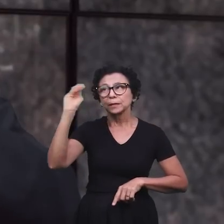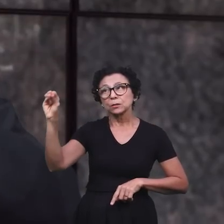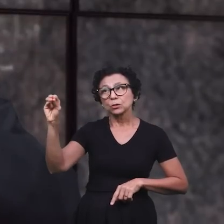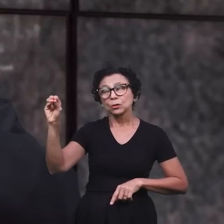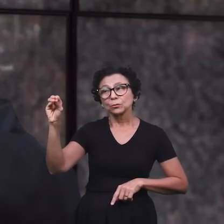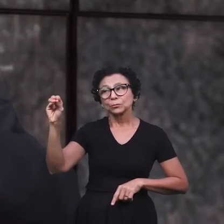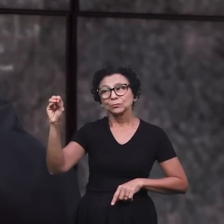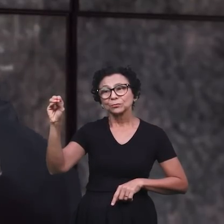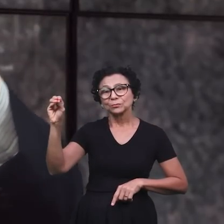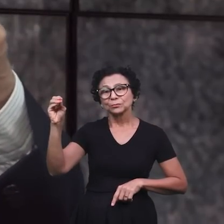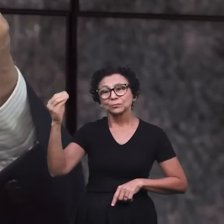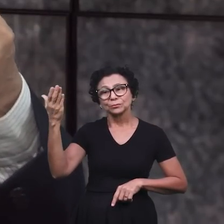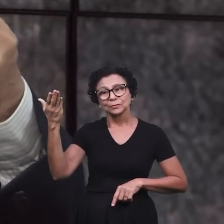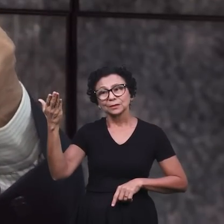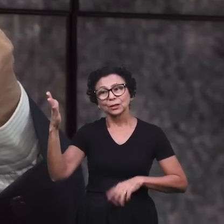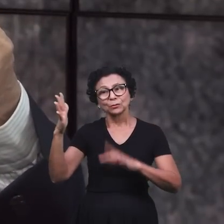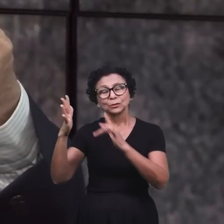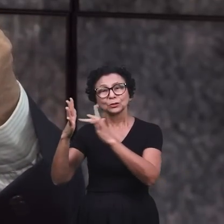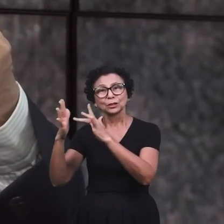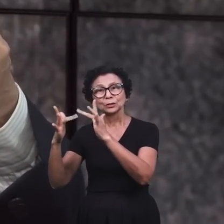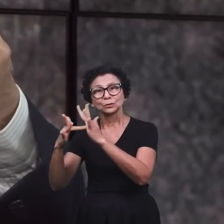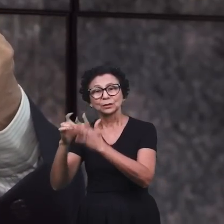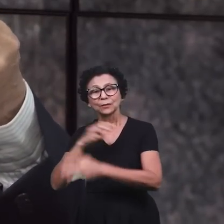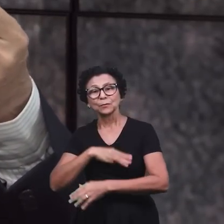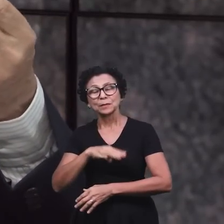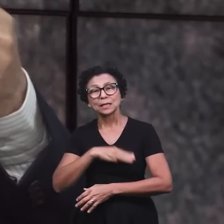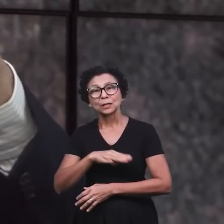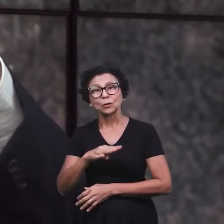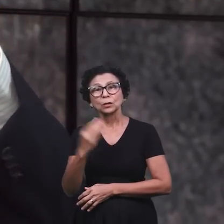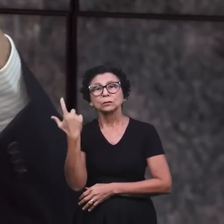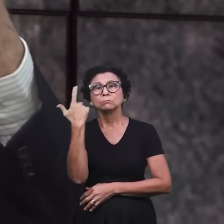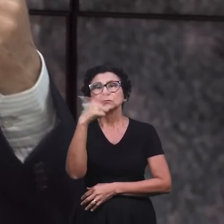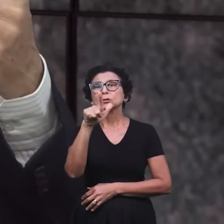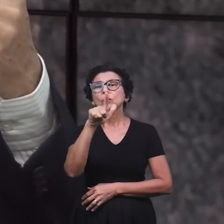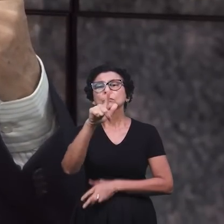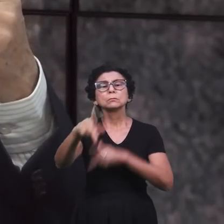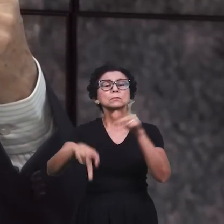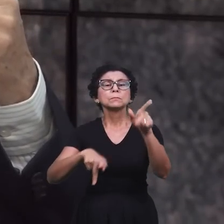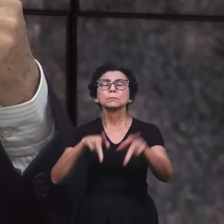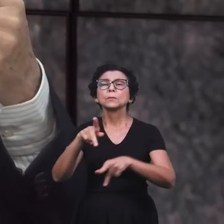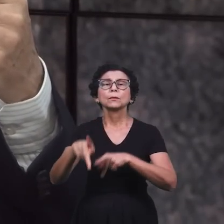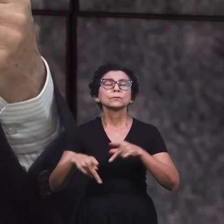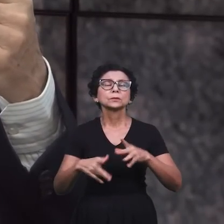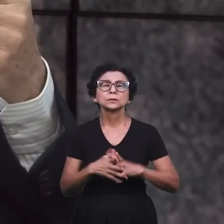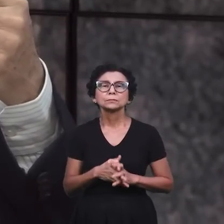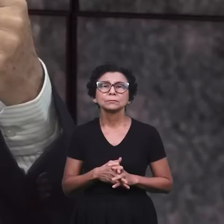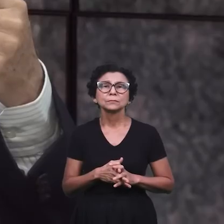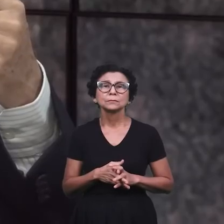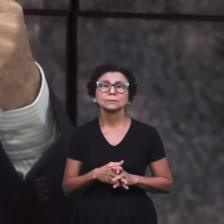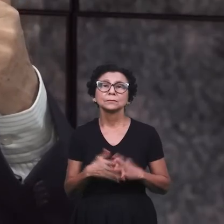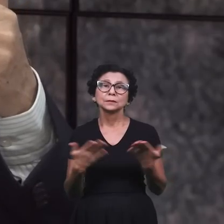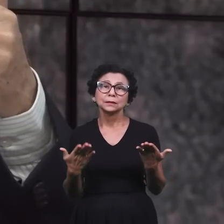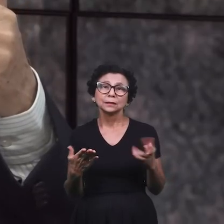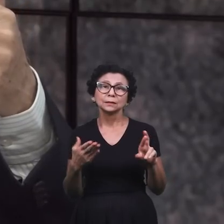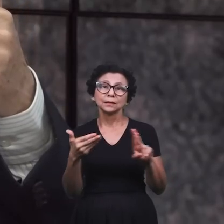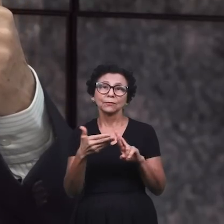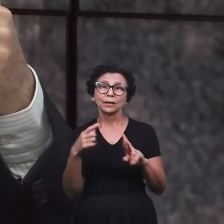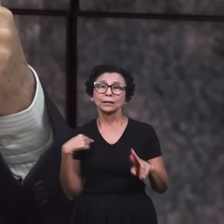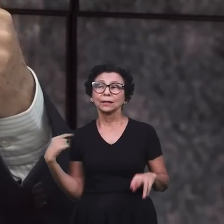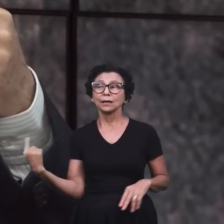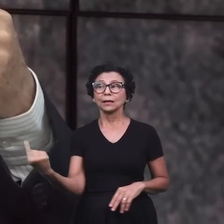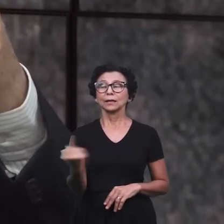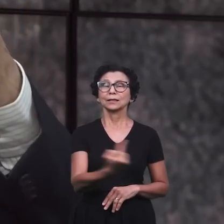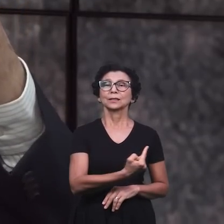Deus é justo, vai ter um momento, que ainda vai ser falado, lá no fim dos tempos, que o Senhor vai